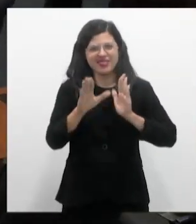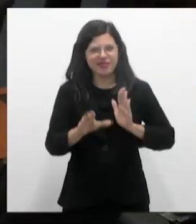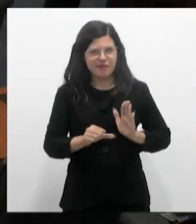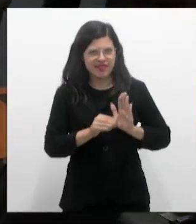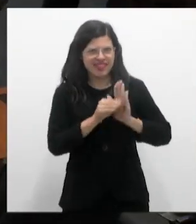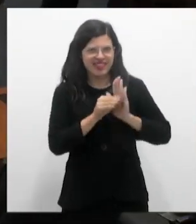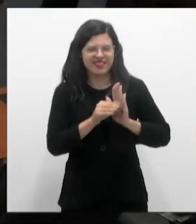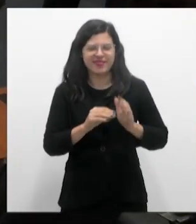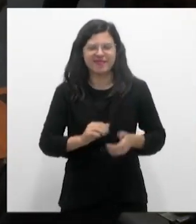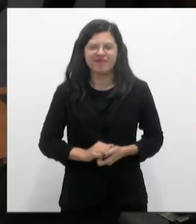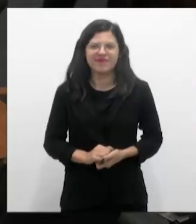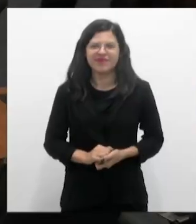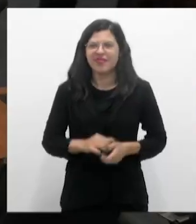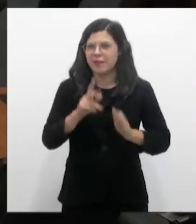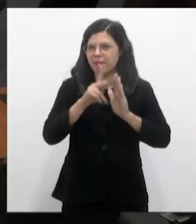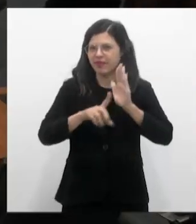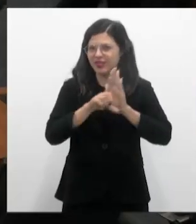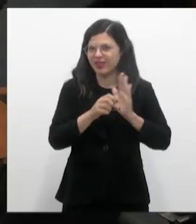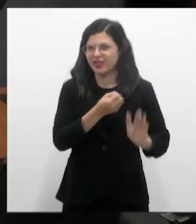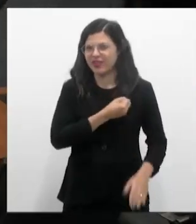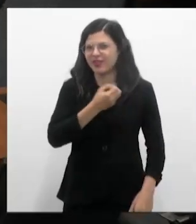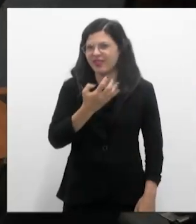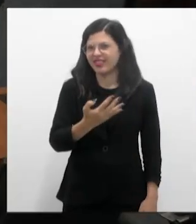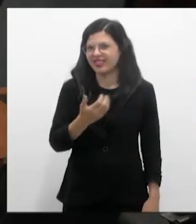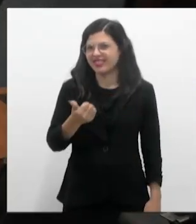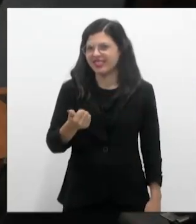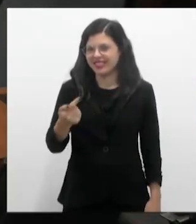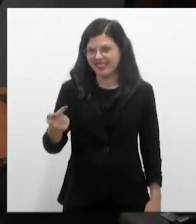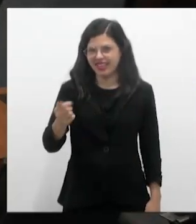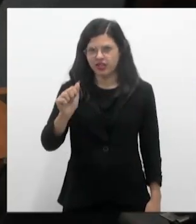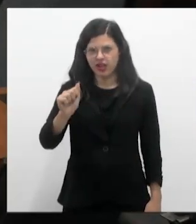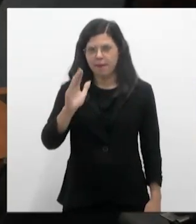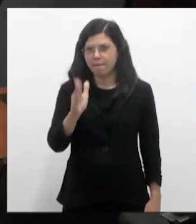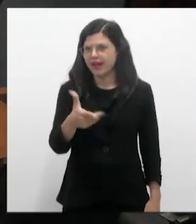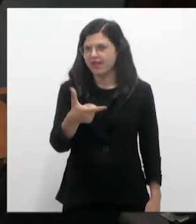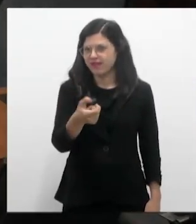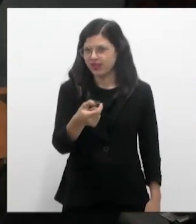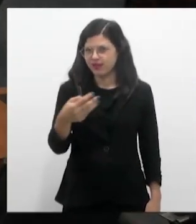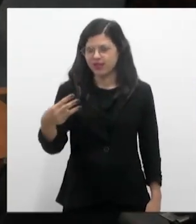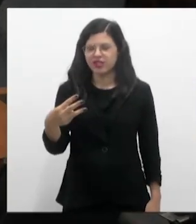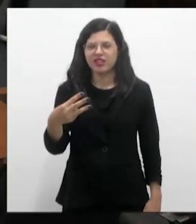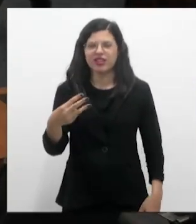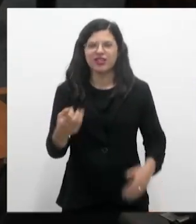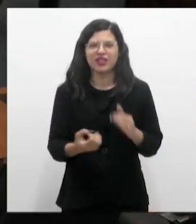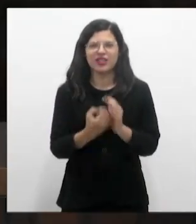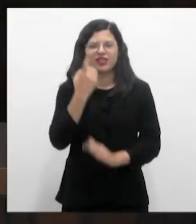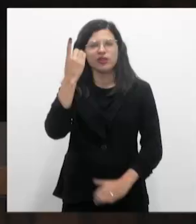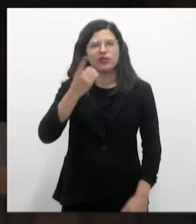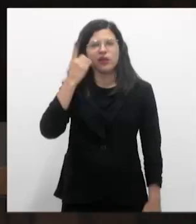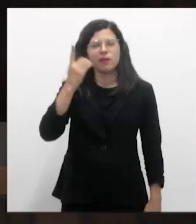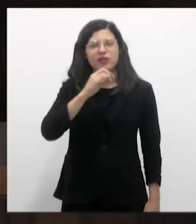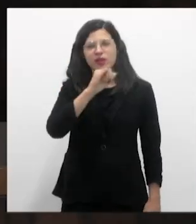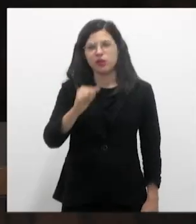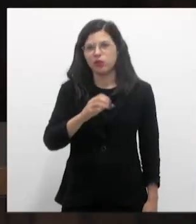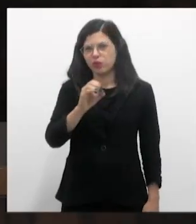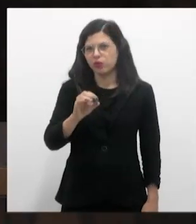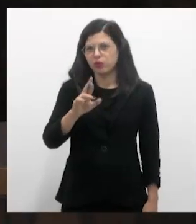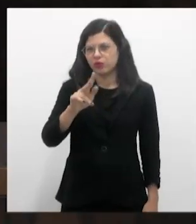emendada. Projeto de lei número 417-A de 2023, de autoria do deputado Jorge Felipe